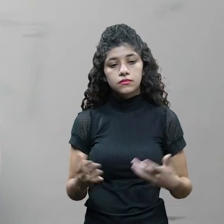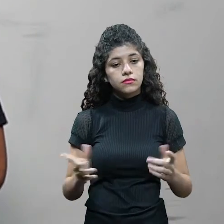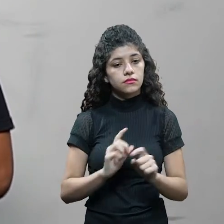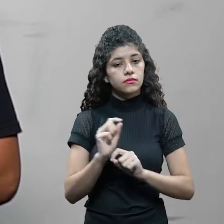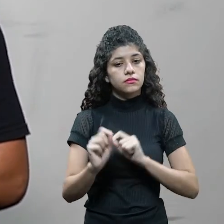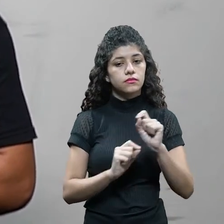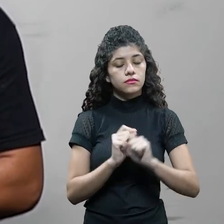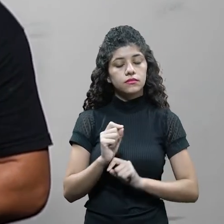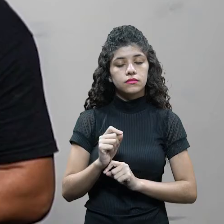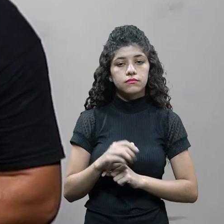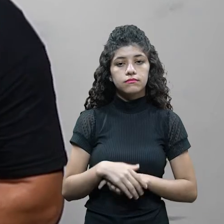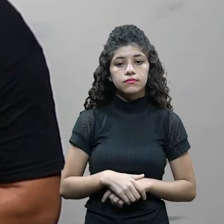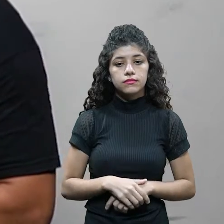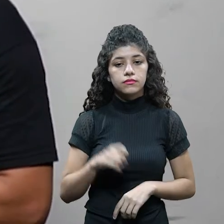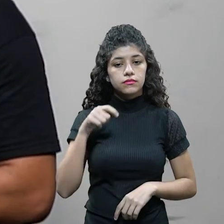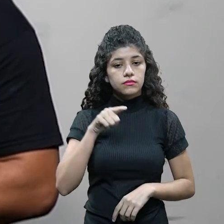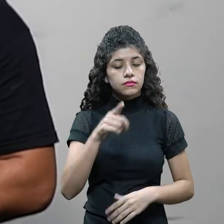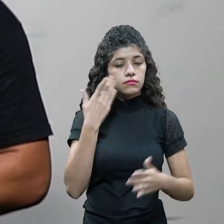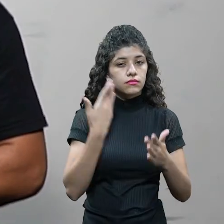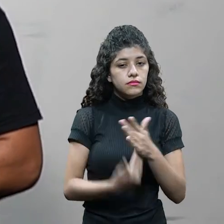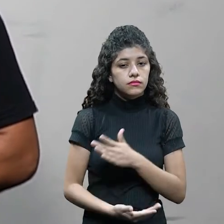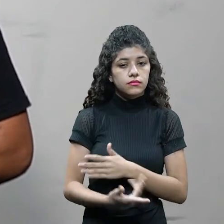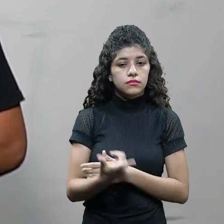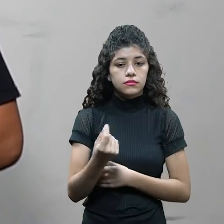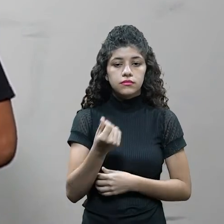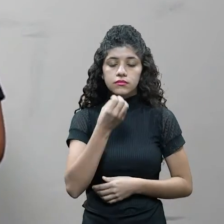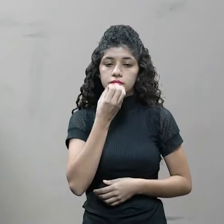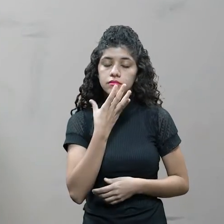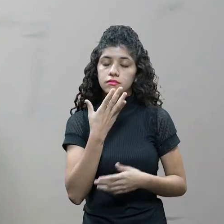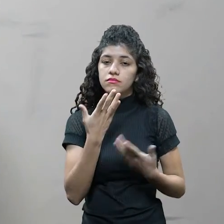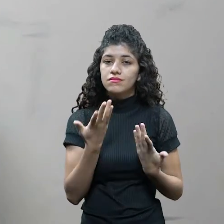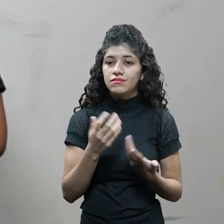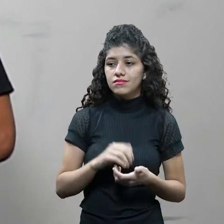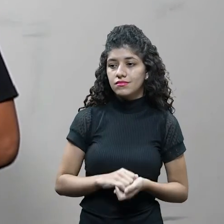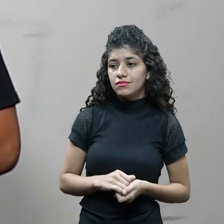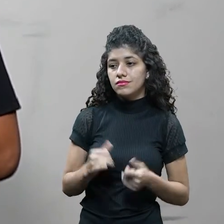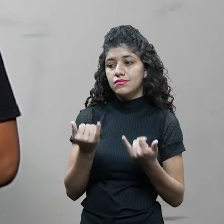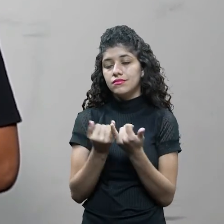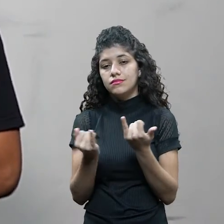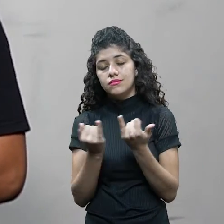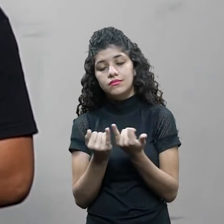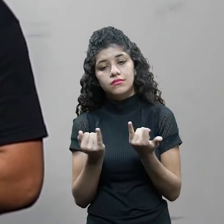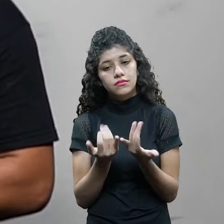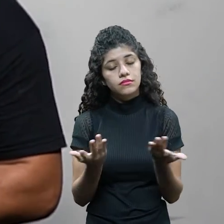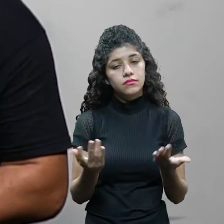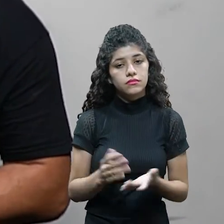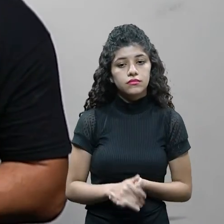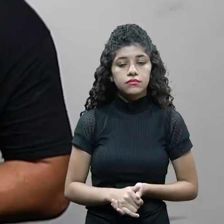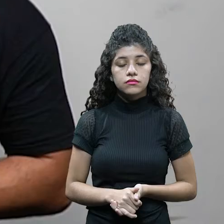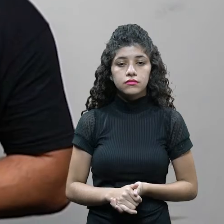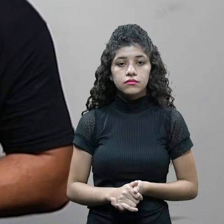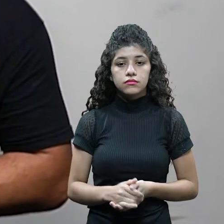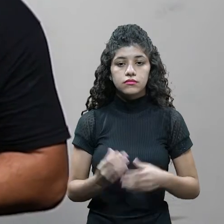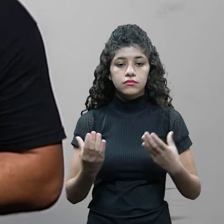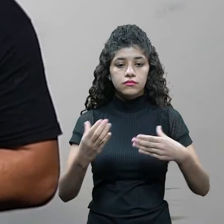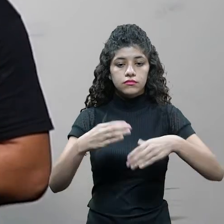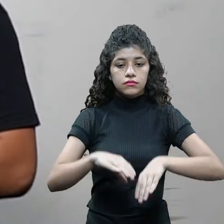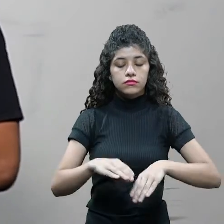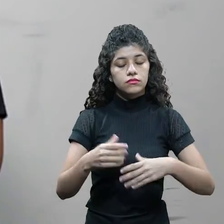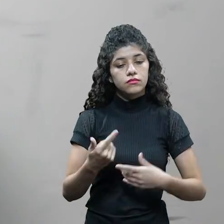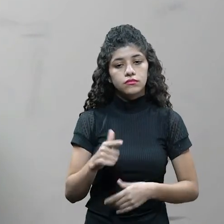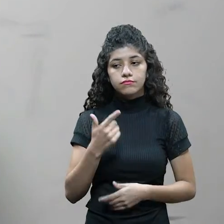Eu digo até que seria inadmissível você perder uma questão até considerada boba no seletivo, no concurso, por falta de